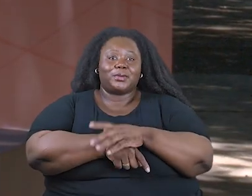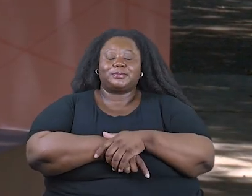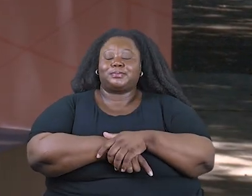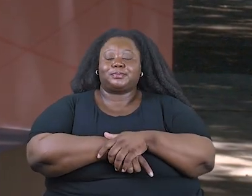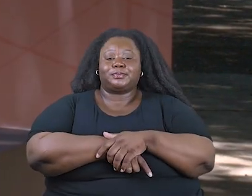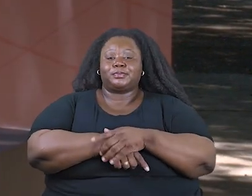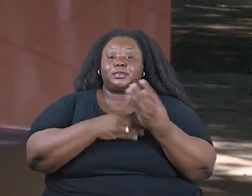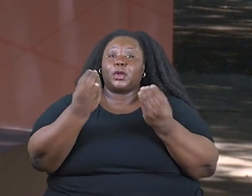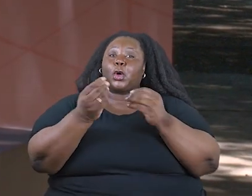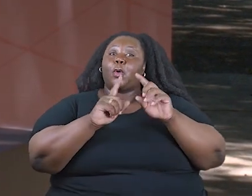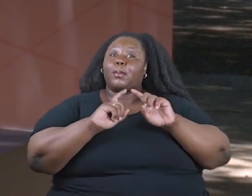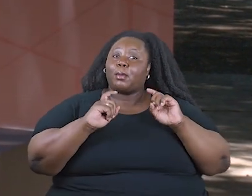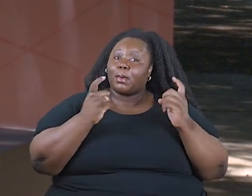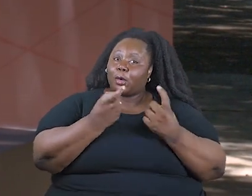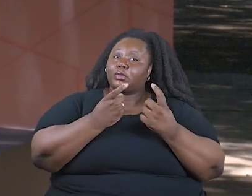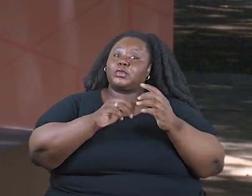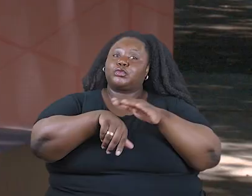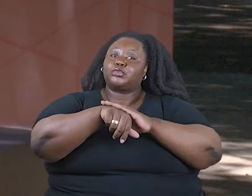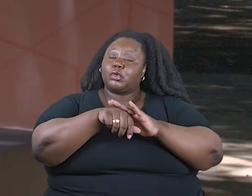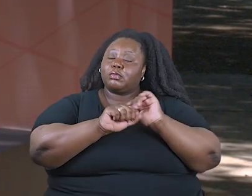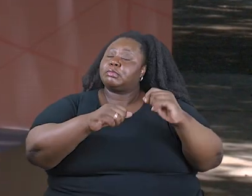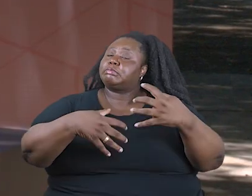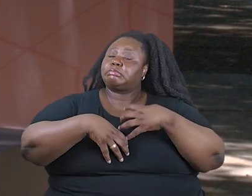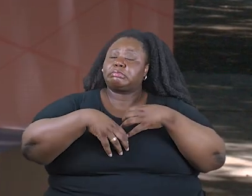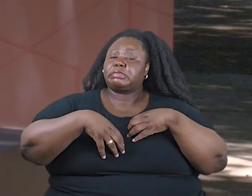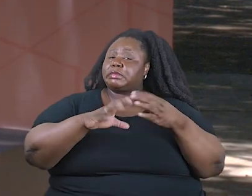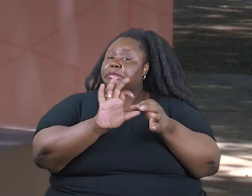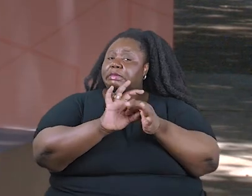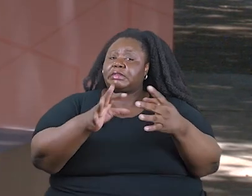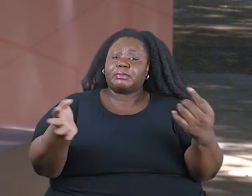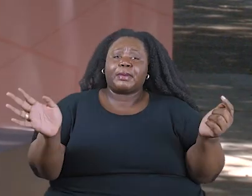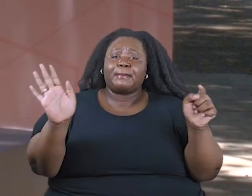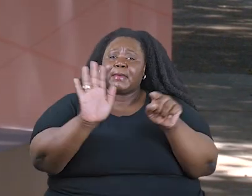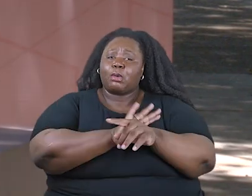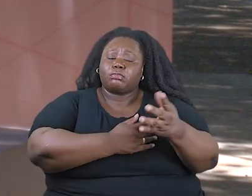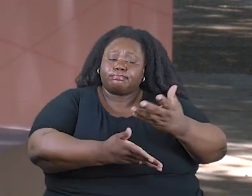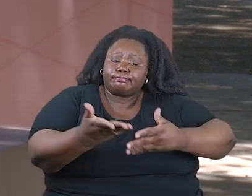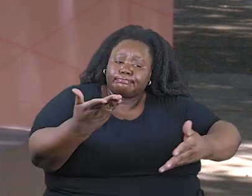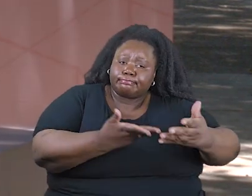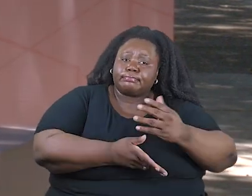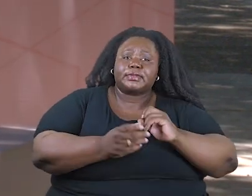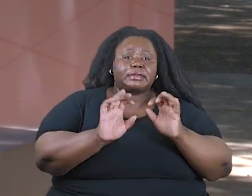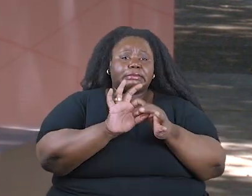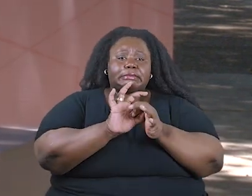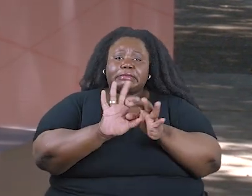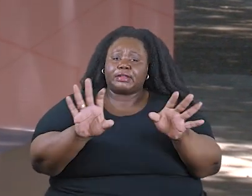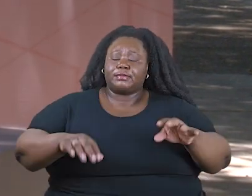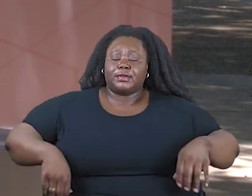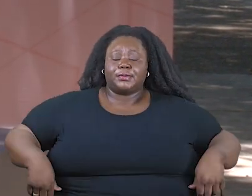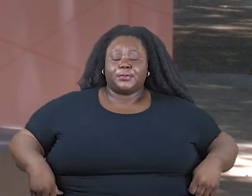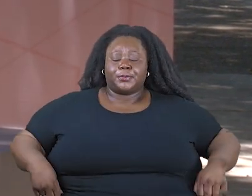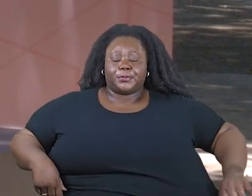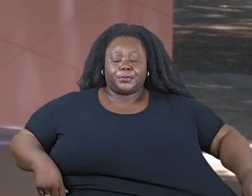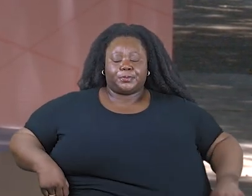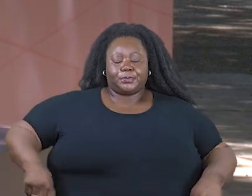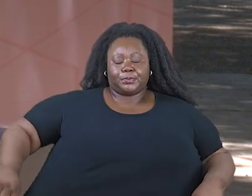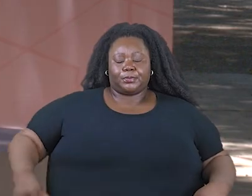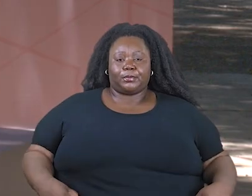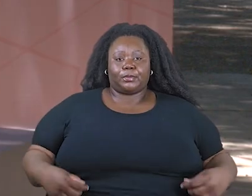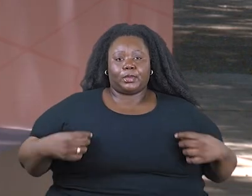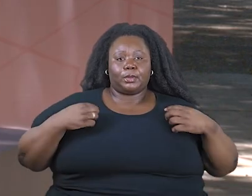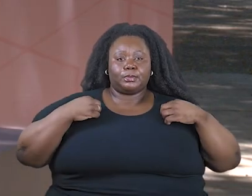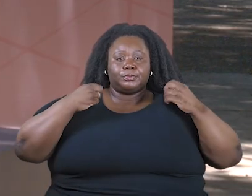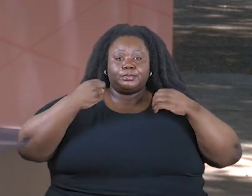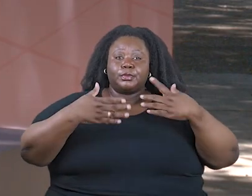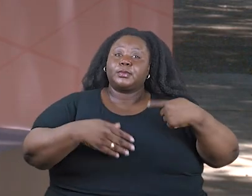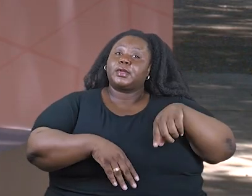é uma roda de conversa, se sintam à vontade para perguntar, para interagir com a gente, tá? Então, Amir, para começar,